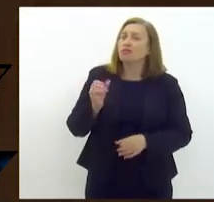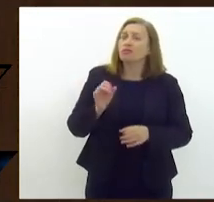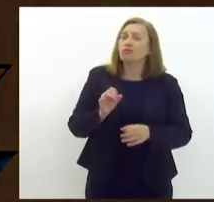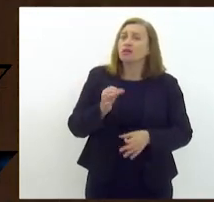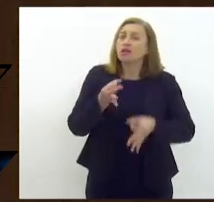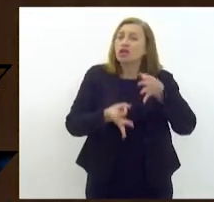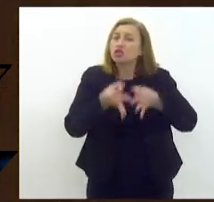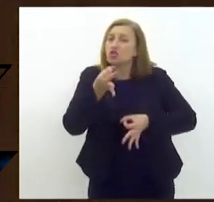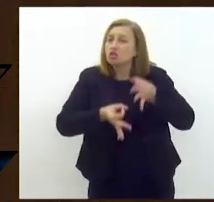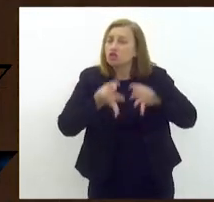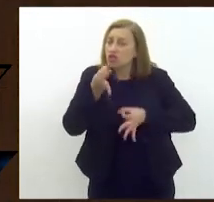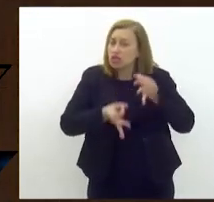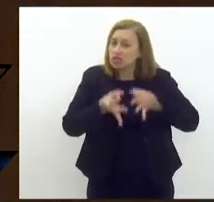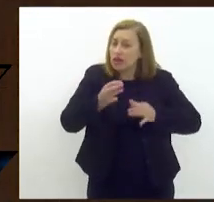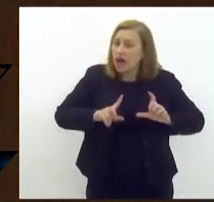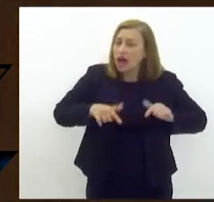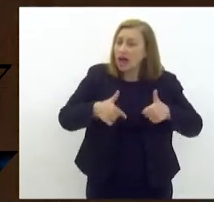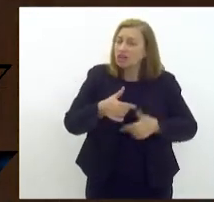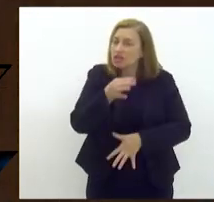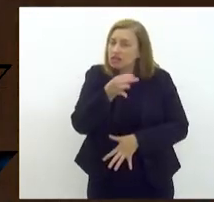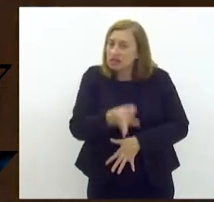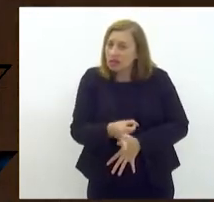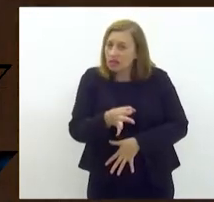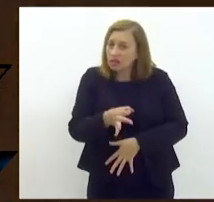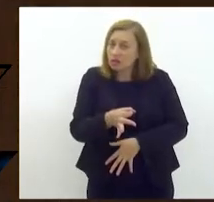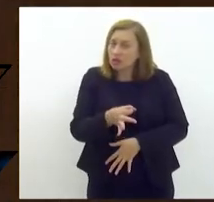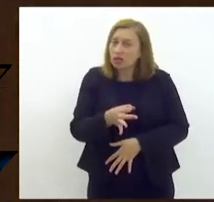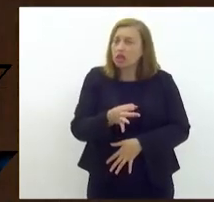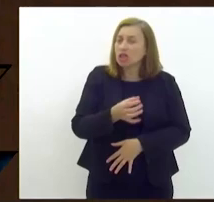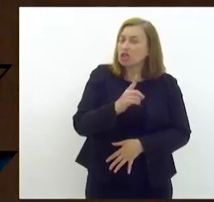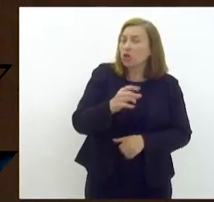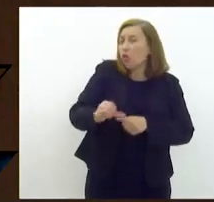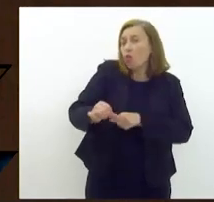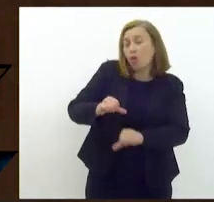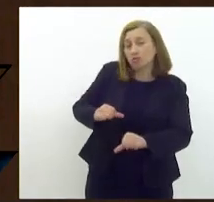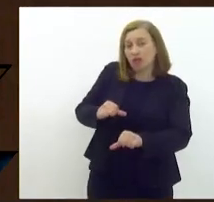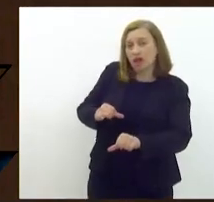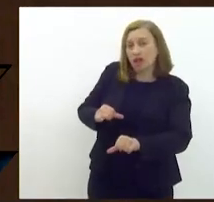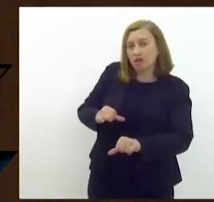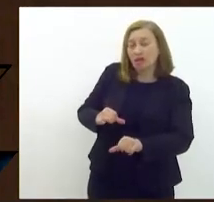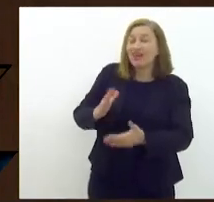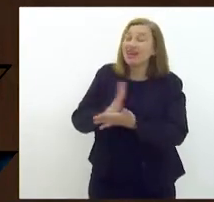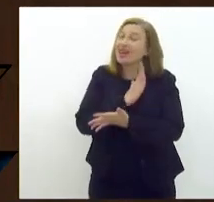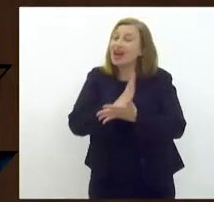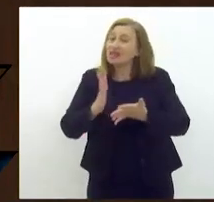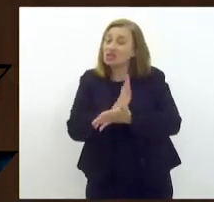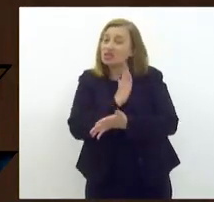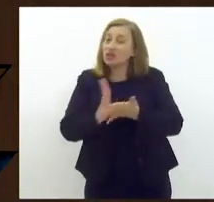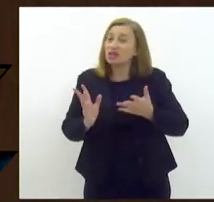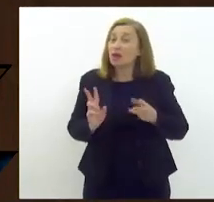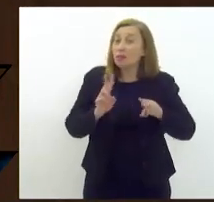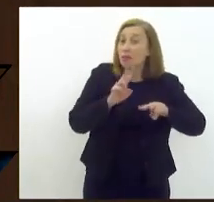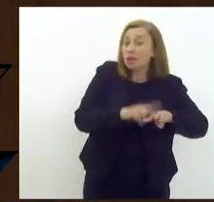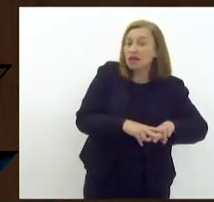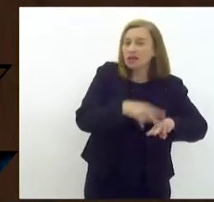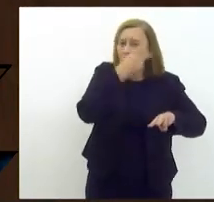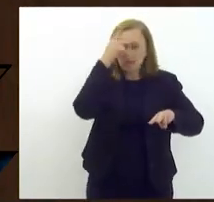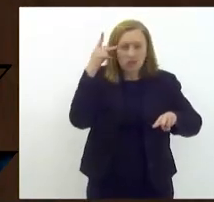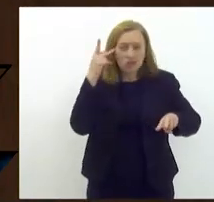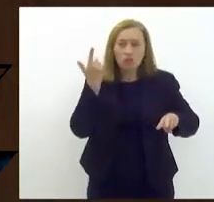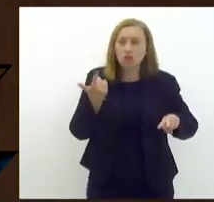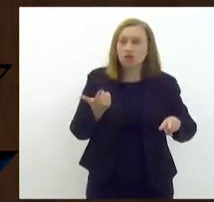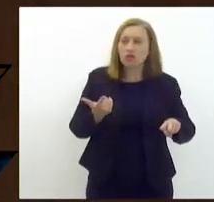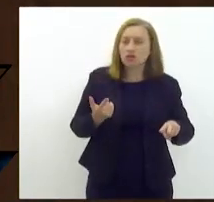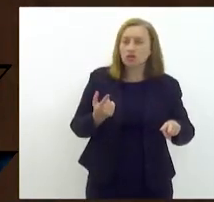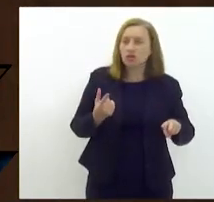justiça se realize com justiça e não com o contrário disso que muitas vezes é apreensão de pessoas por